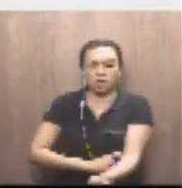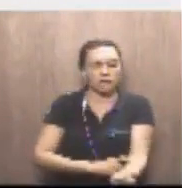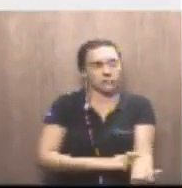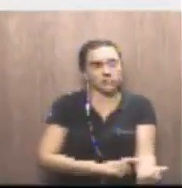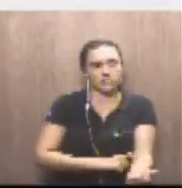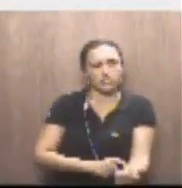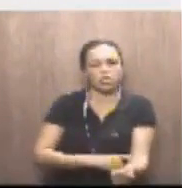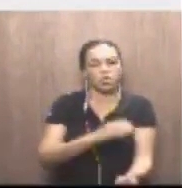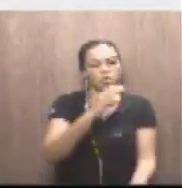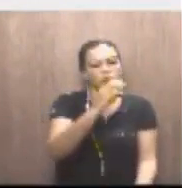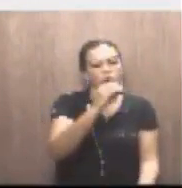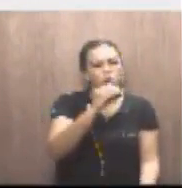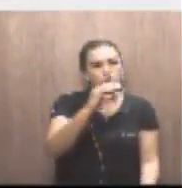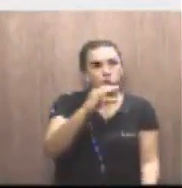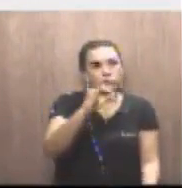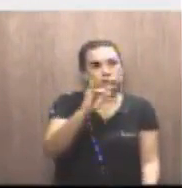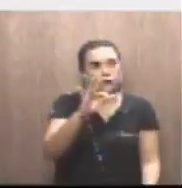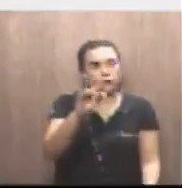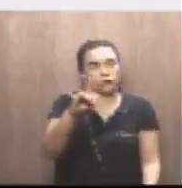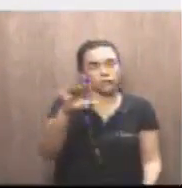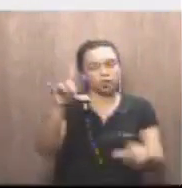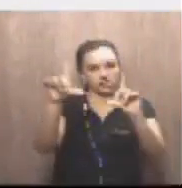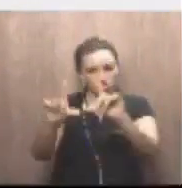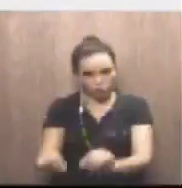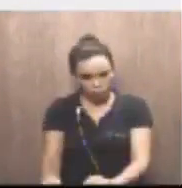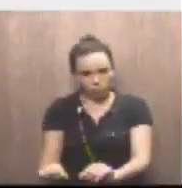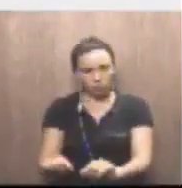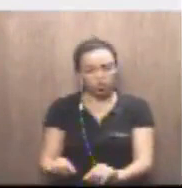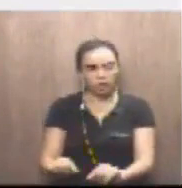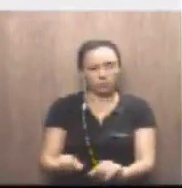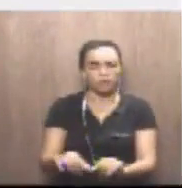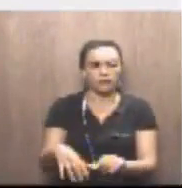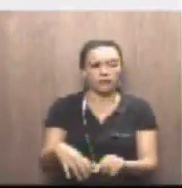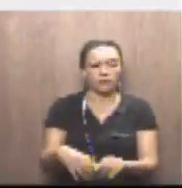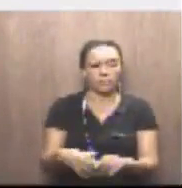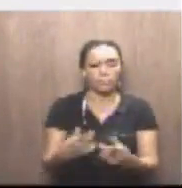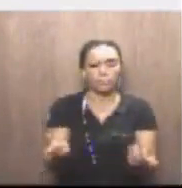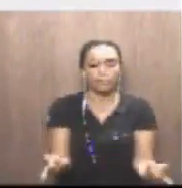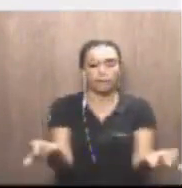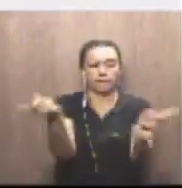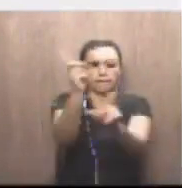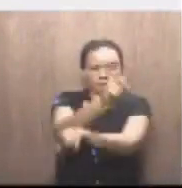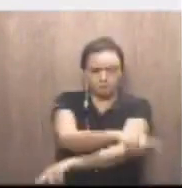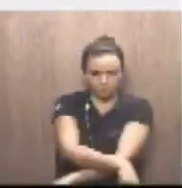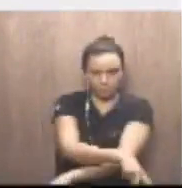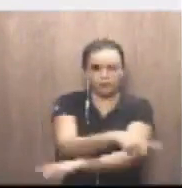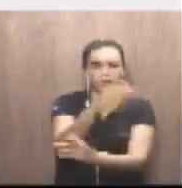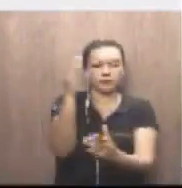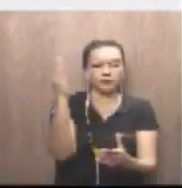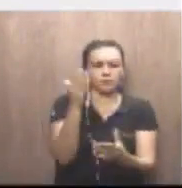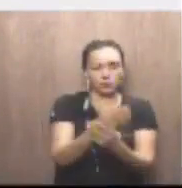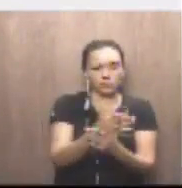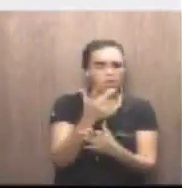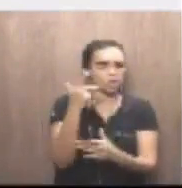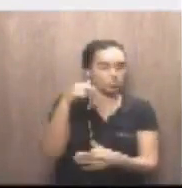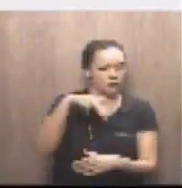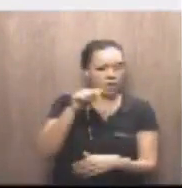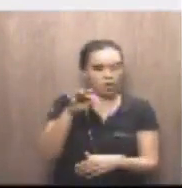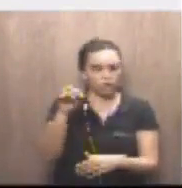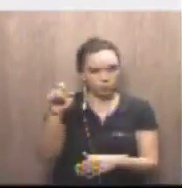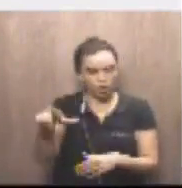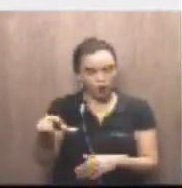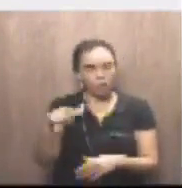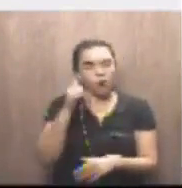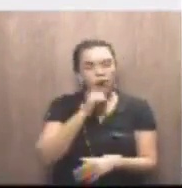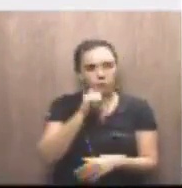ocitocina desce. Quando há essa inversão neste processo natural, ali a mulher